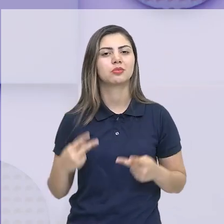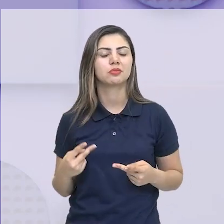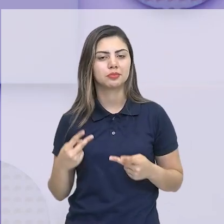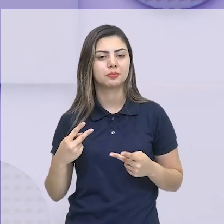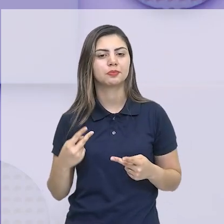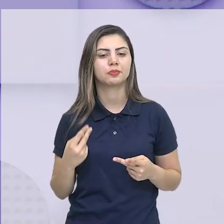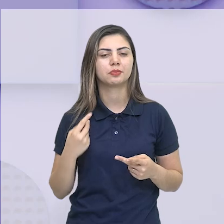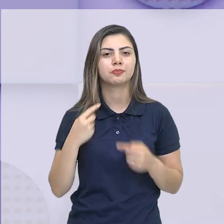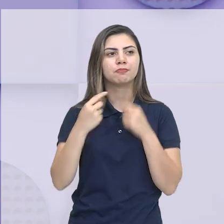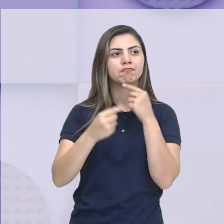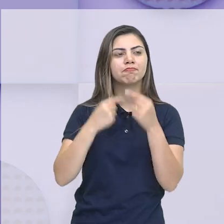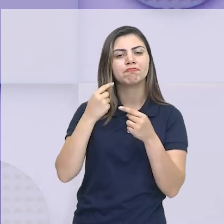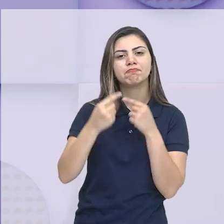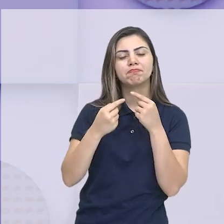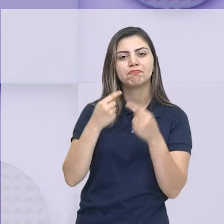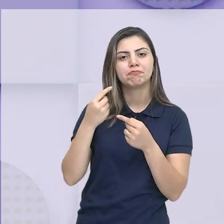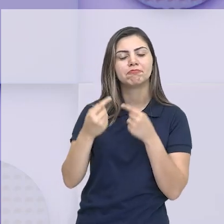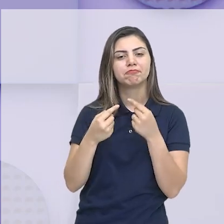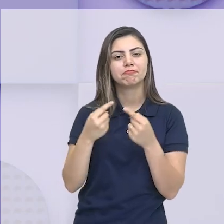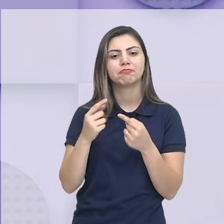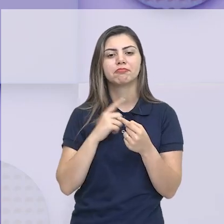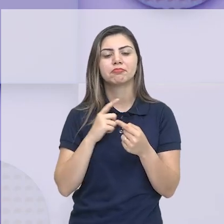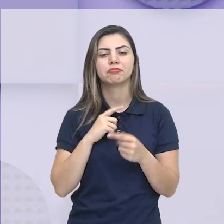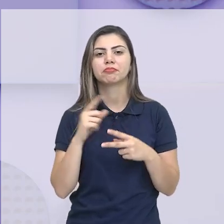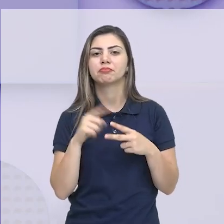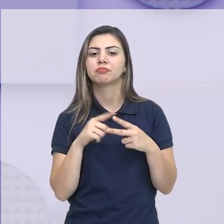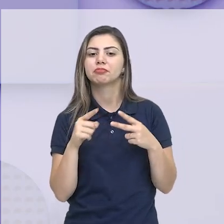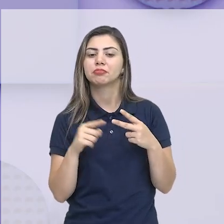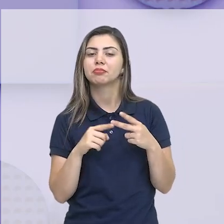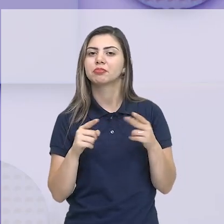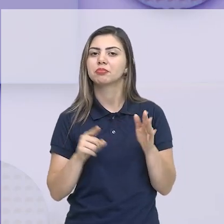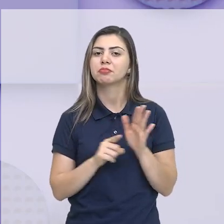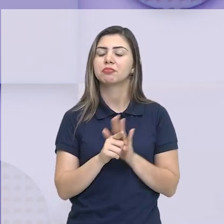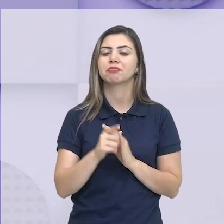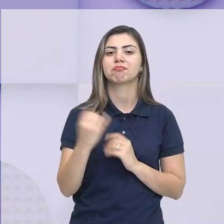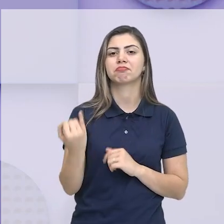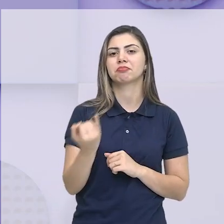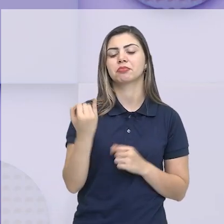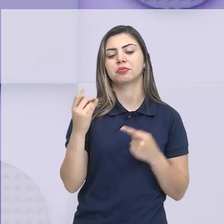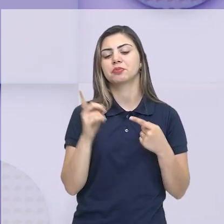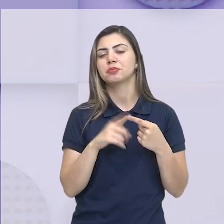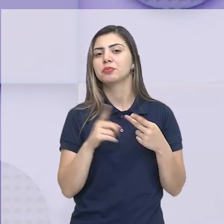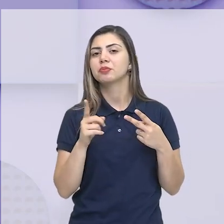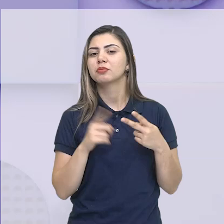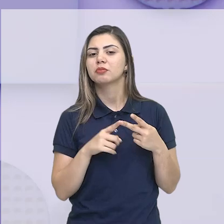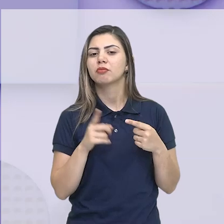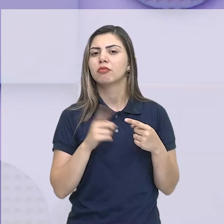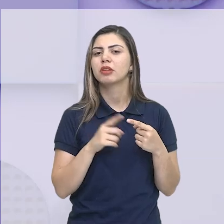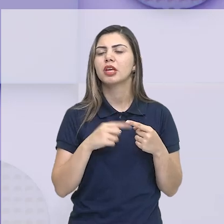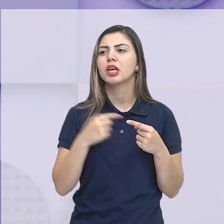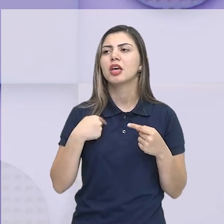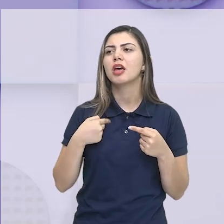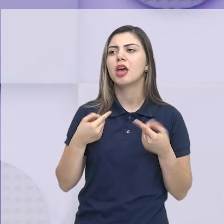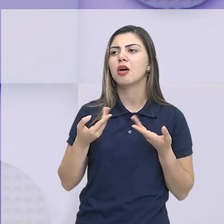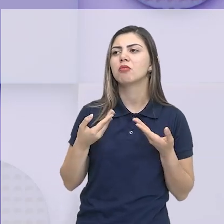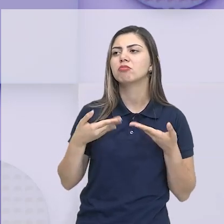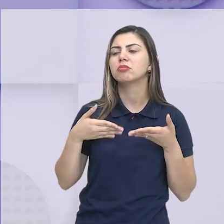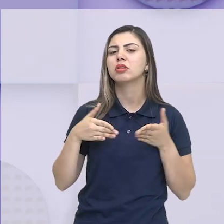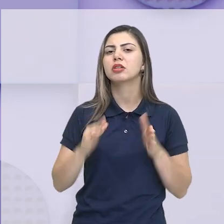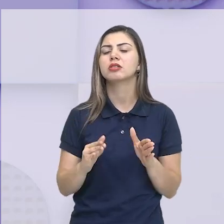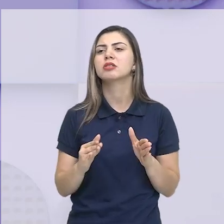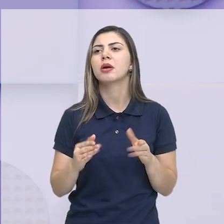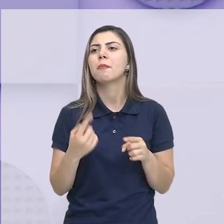atualmente acerca essas duas grandes perguntas existenciais: da onde eu venho e